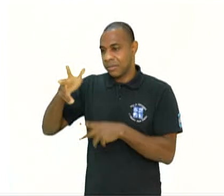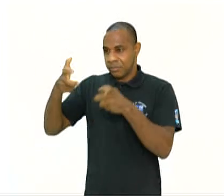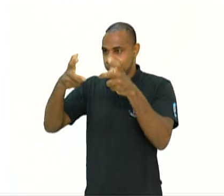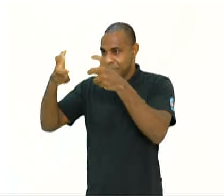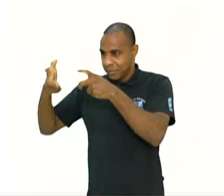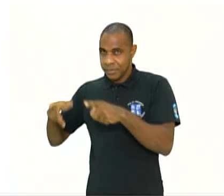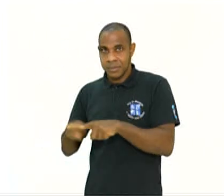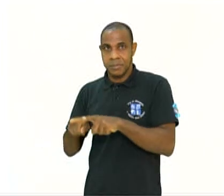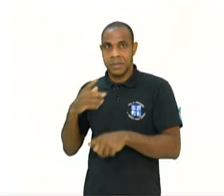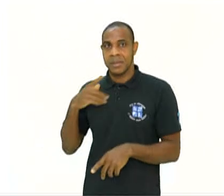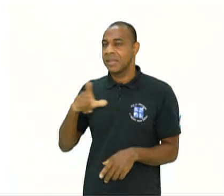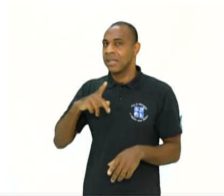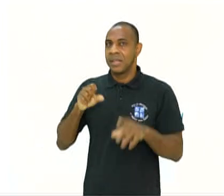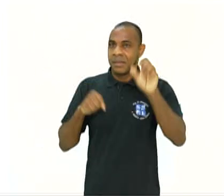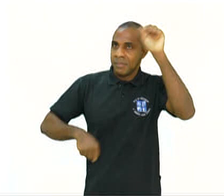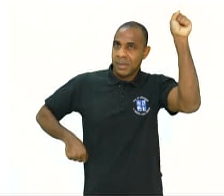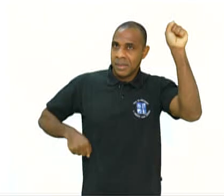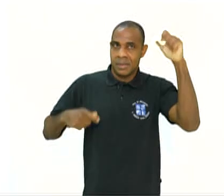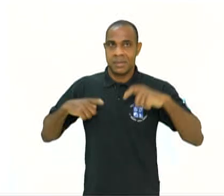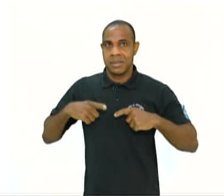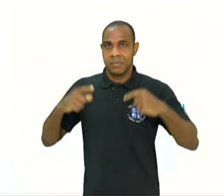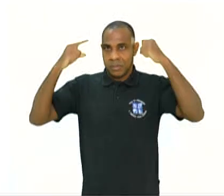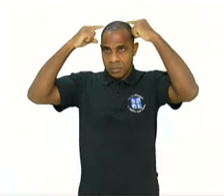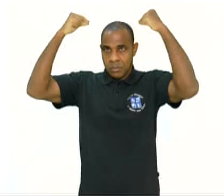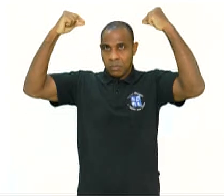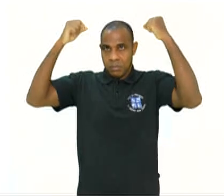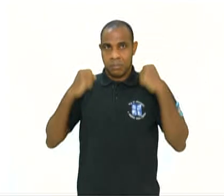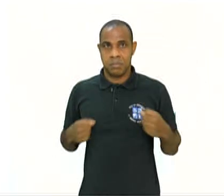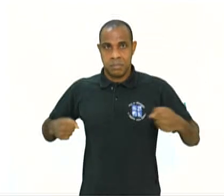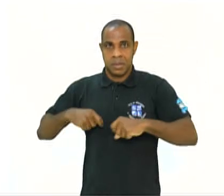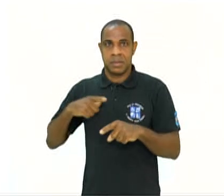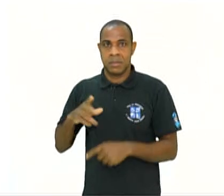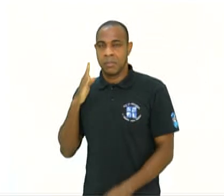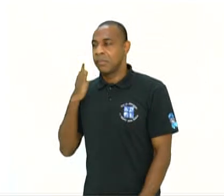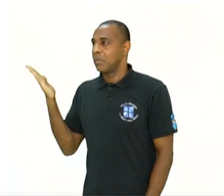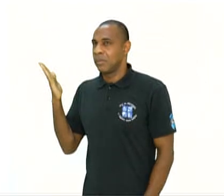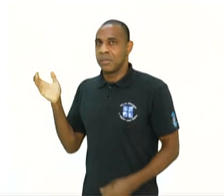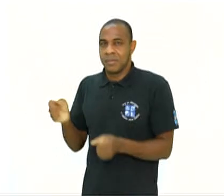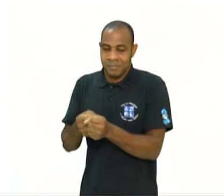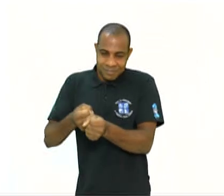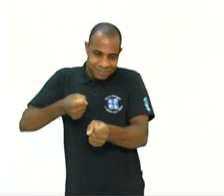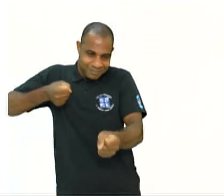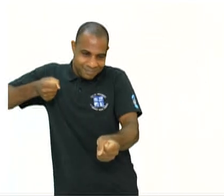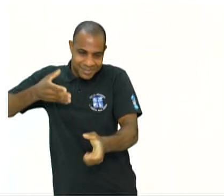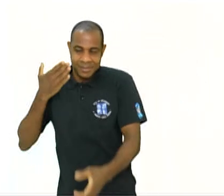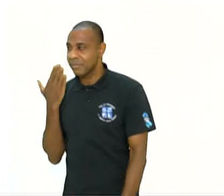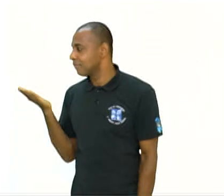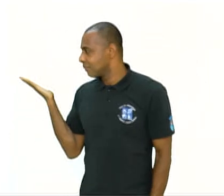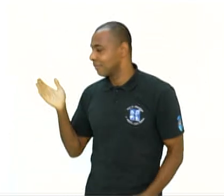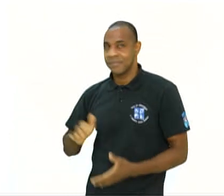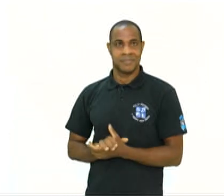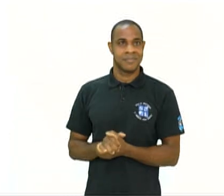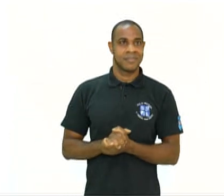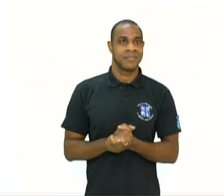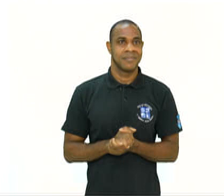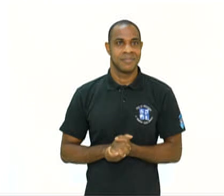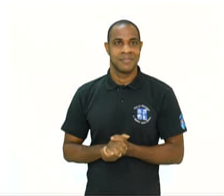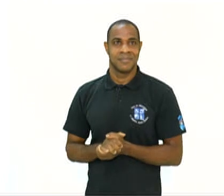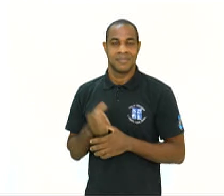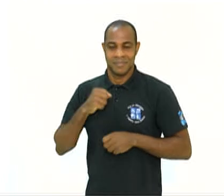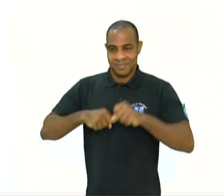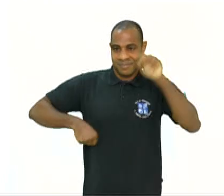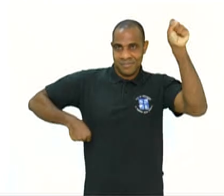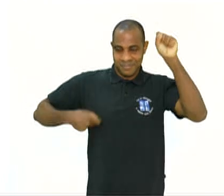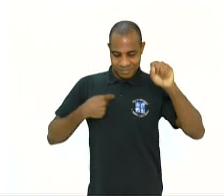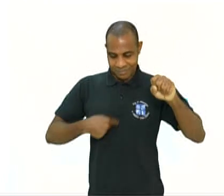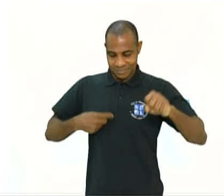temos aqui o super-homem, nós temos o Batman e temos um Cupido, tá? Daí o super-homem diz e fala assim, olha,